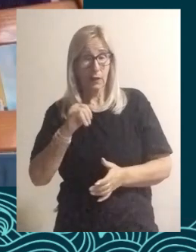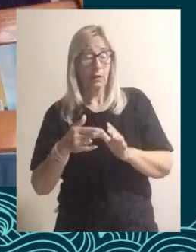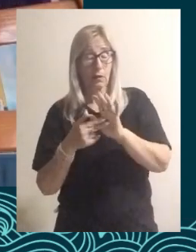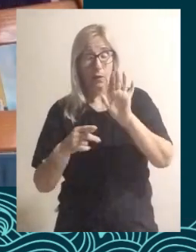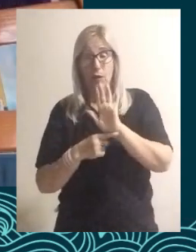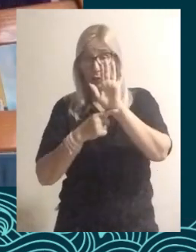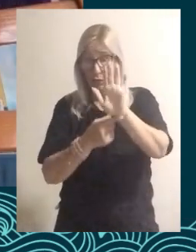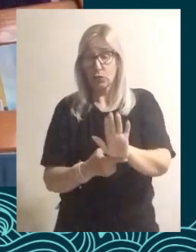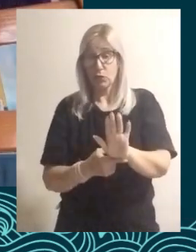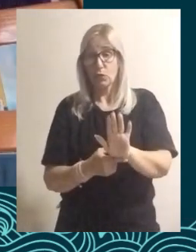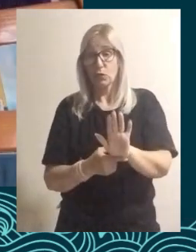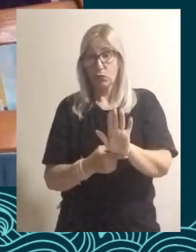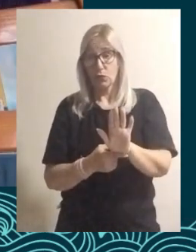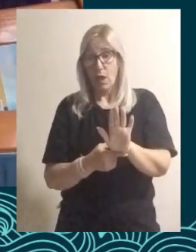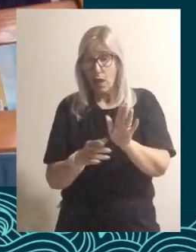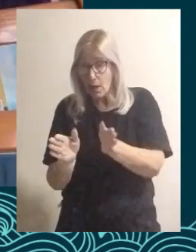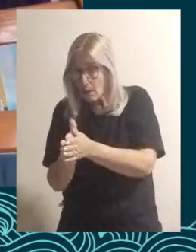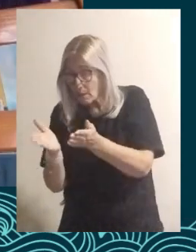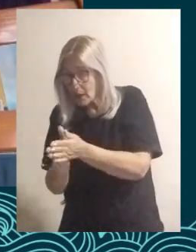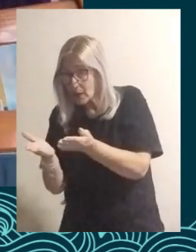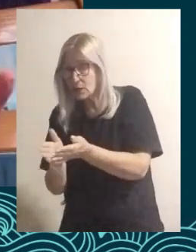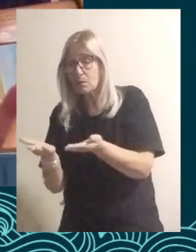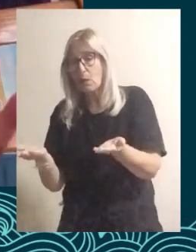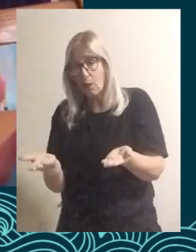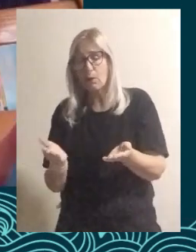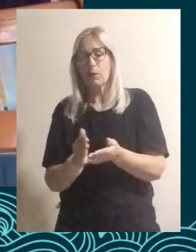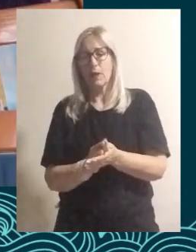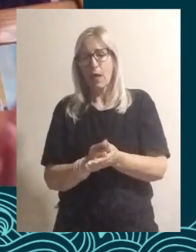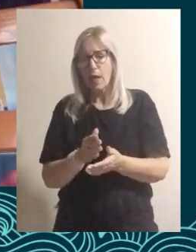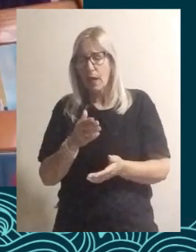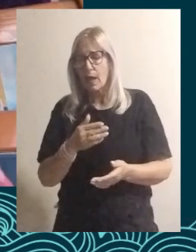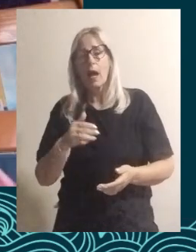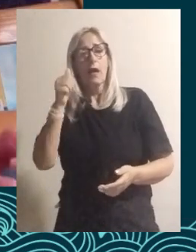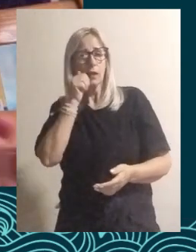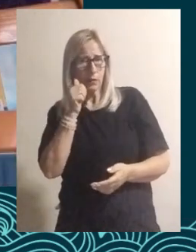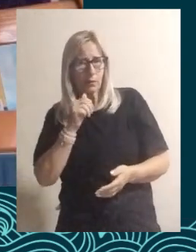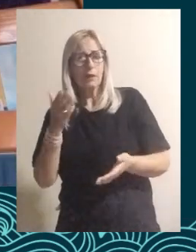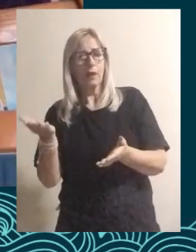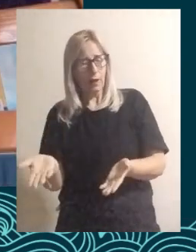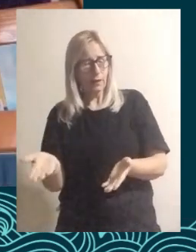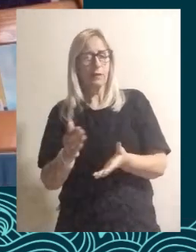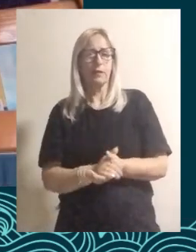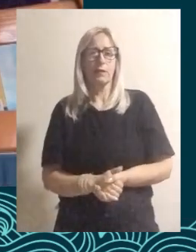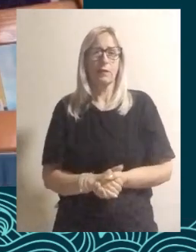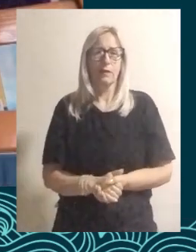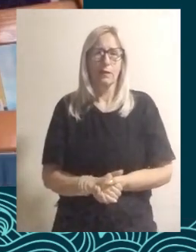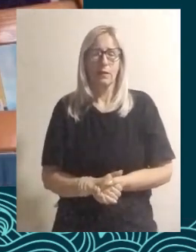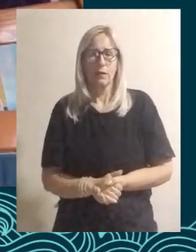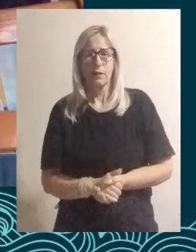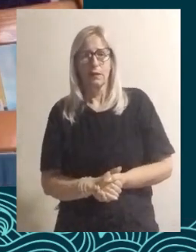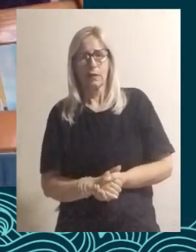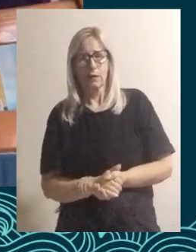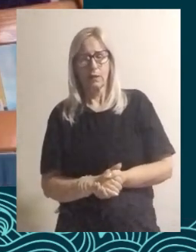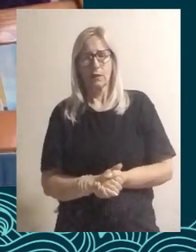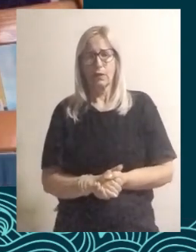cansaços, sim. Eu acho que quando a gente ajuda, as pessoas mais vulneráveis da sociedade sempre vão ser, né, as mulheres, né,